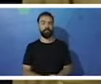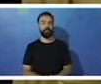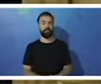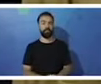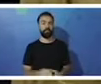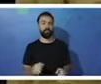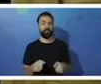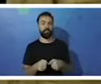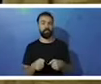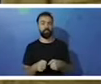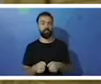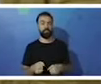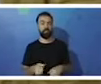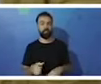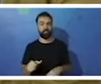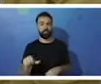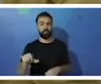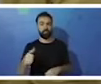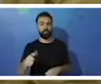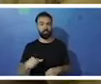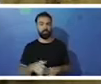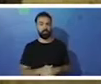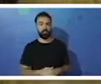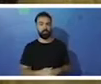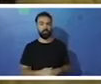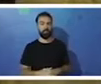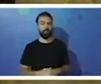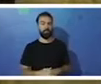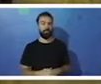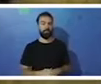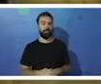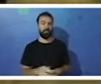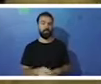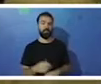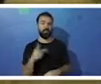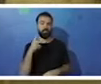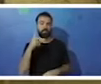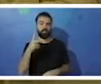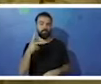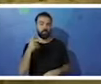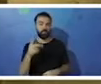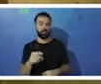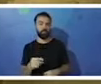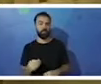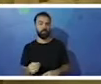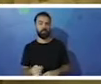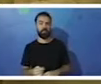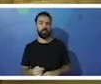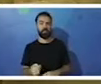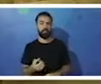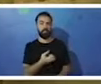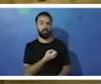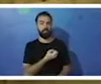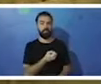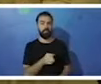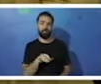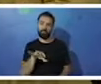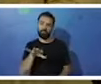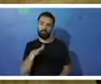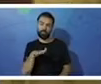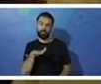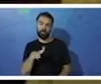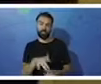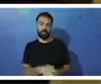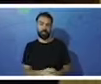estimativas. Então, o que é estimativas mesmo? É falar um valor aproximado. Mas